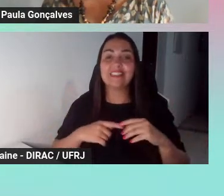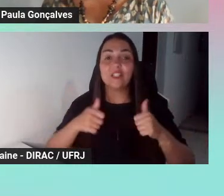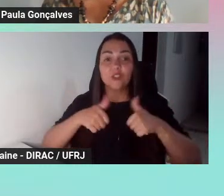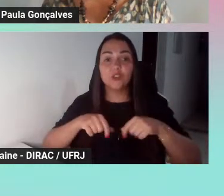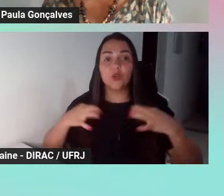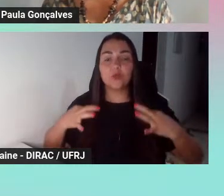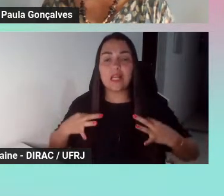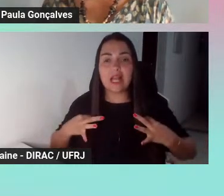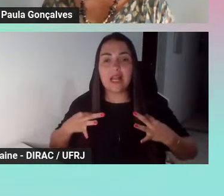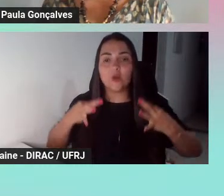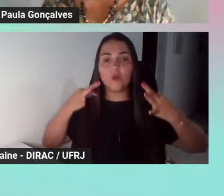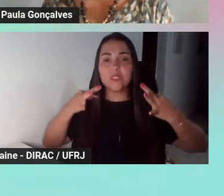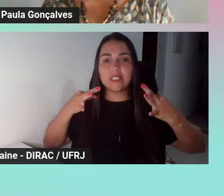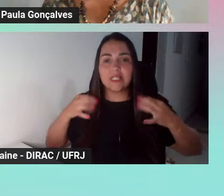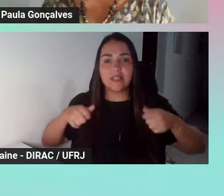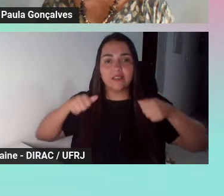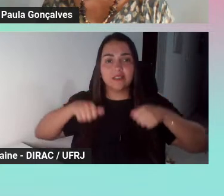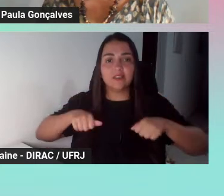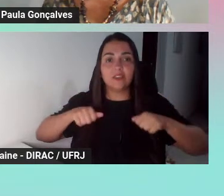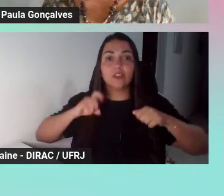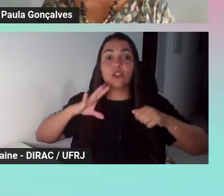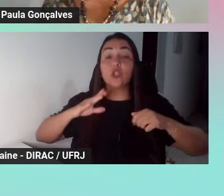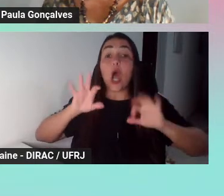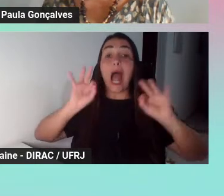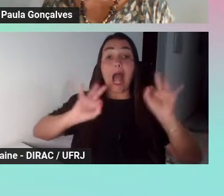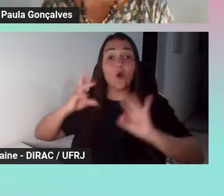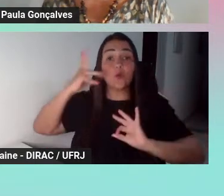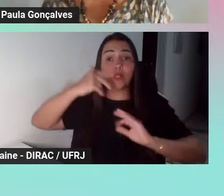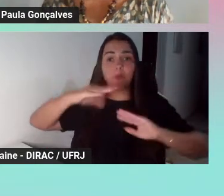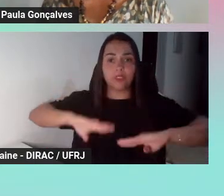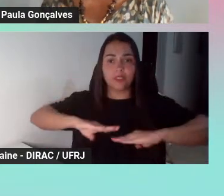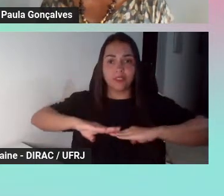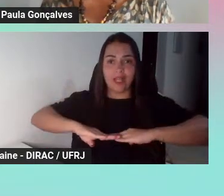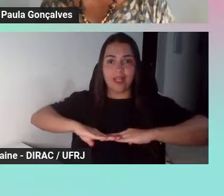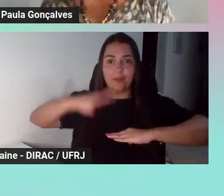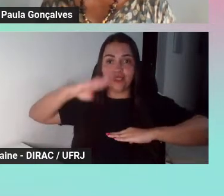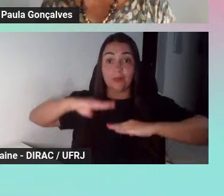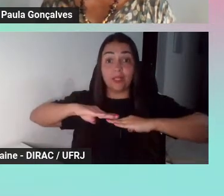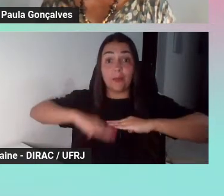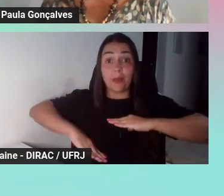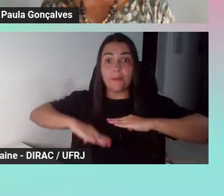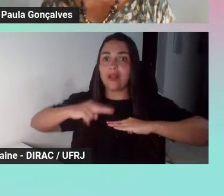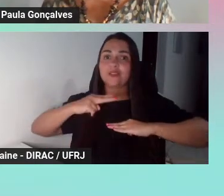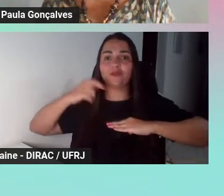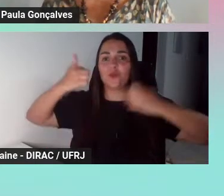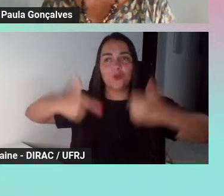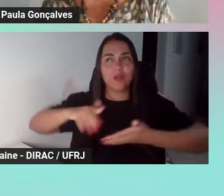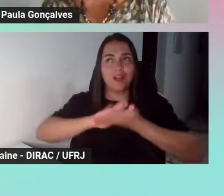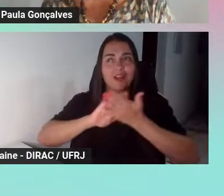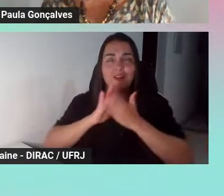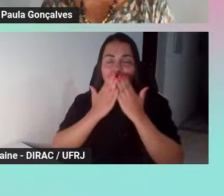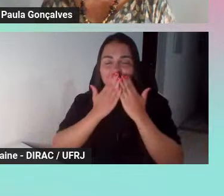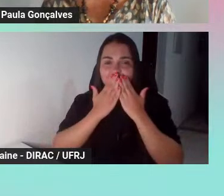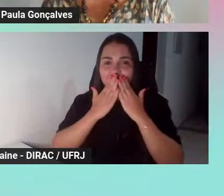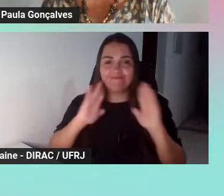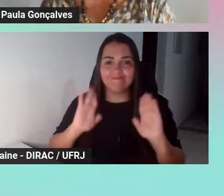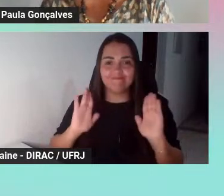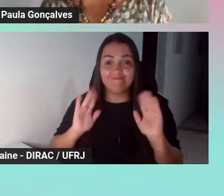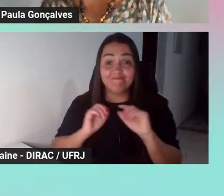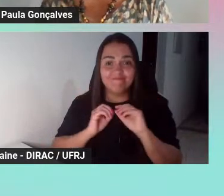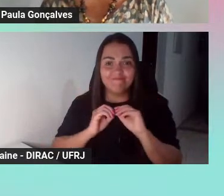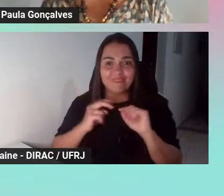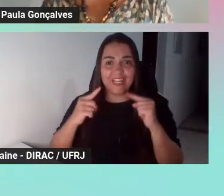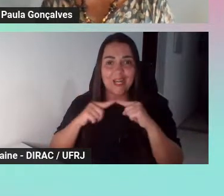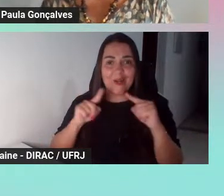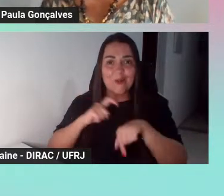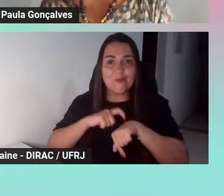alcinha, arrumada só da cintura para cima, da cintura para baixo eu não vou me descrever, porque não é